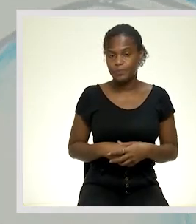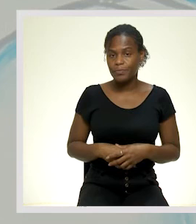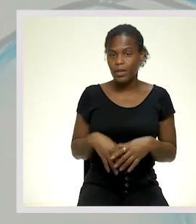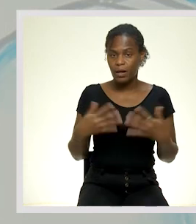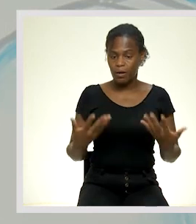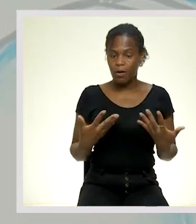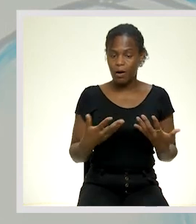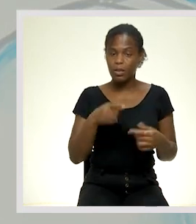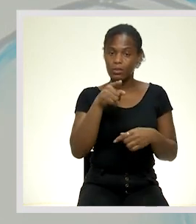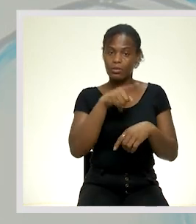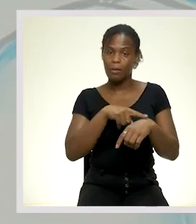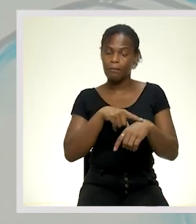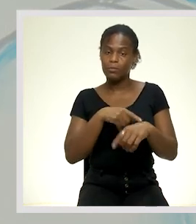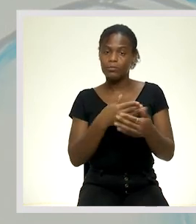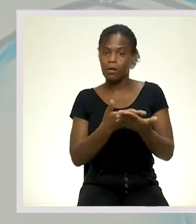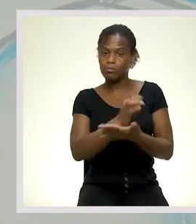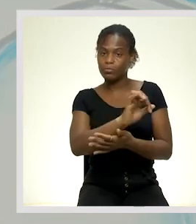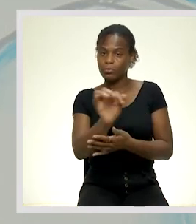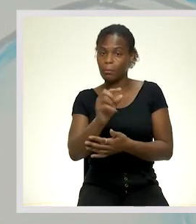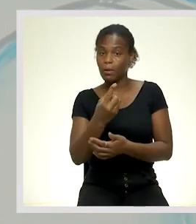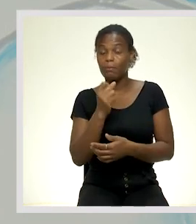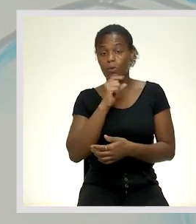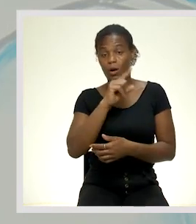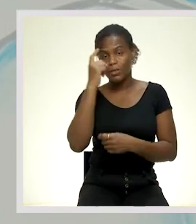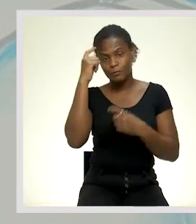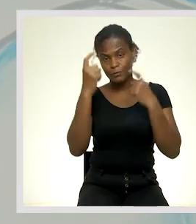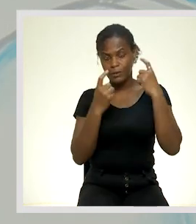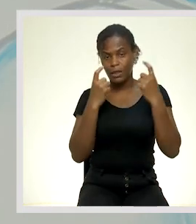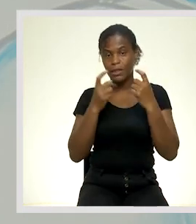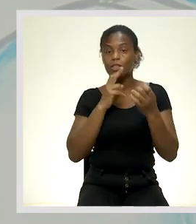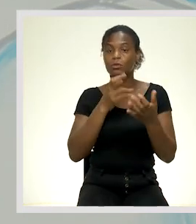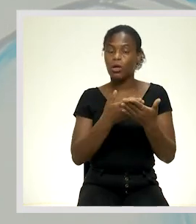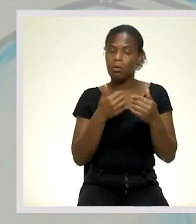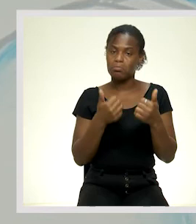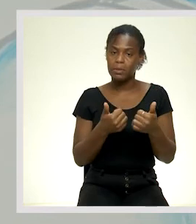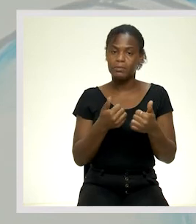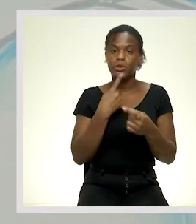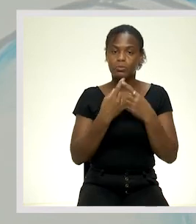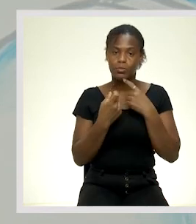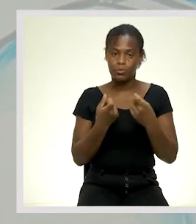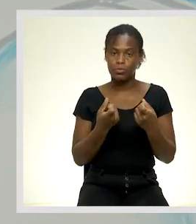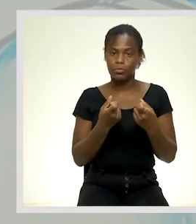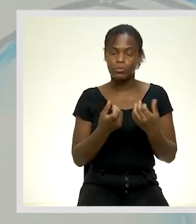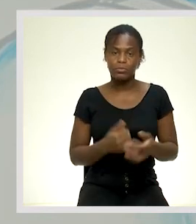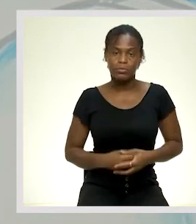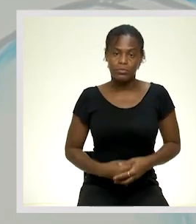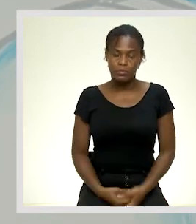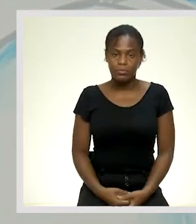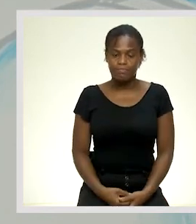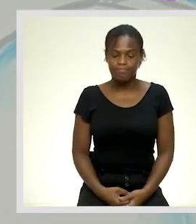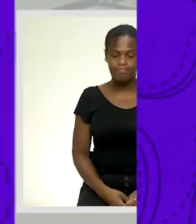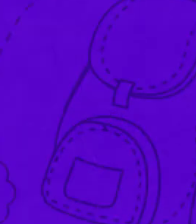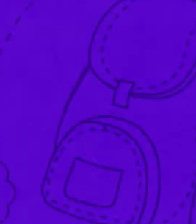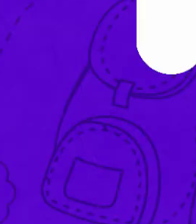E agora vou-vos conceder um tempinho para poderem refletir e responder corretamente as questões colocadas.